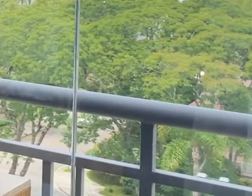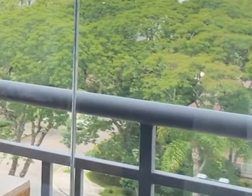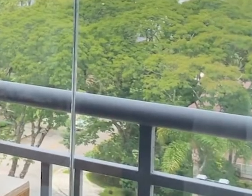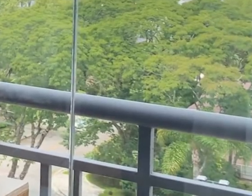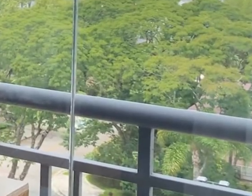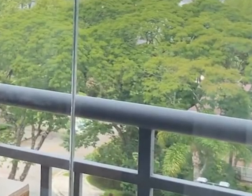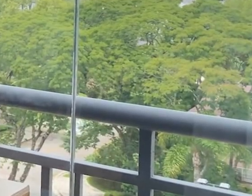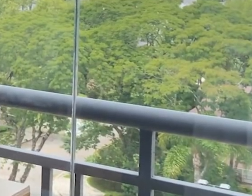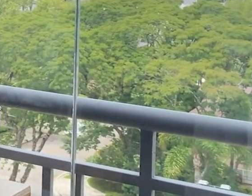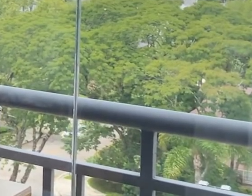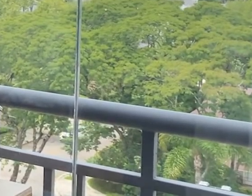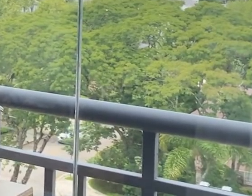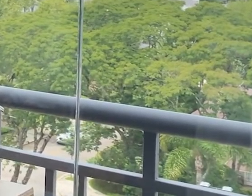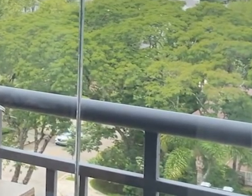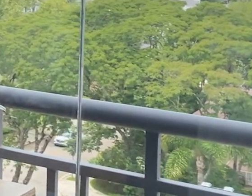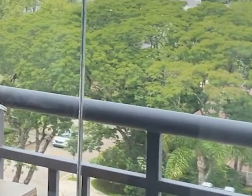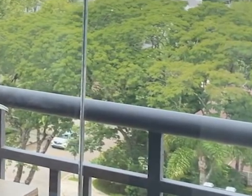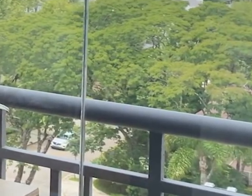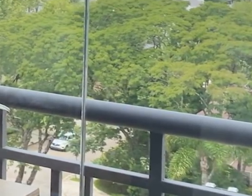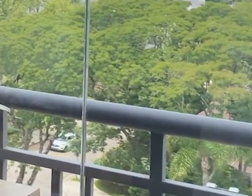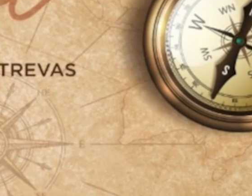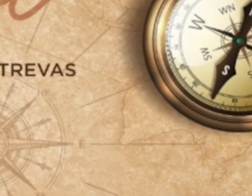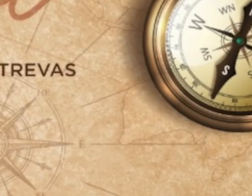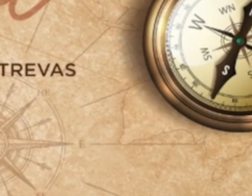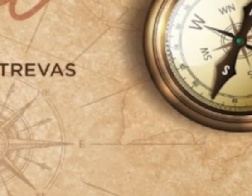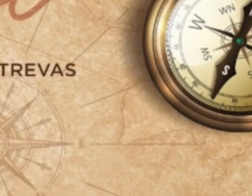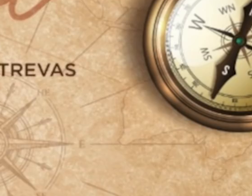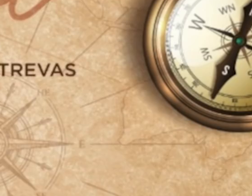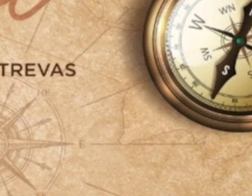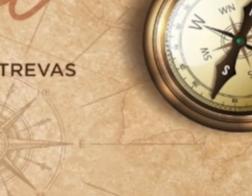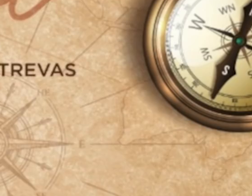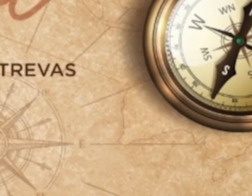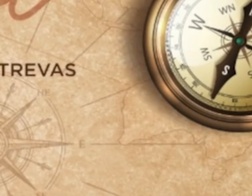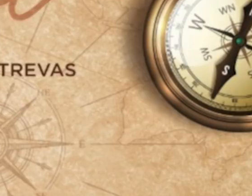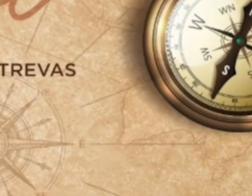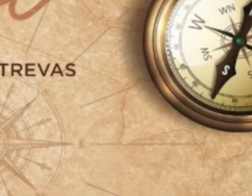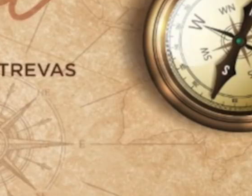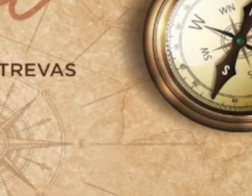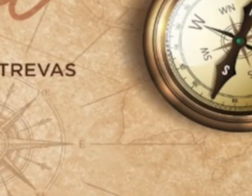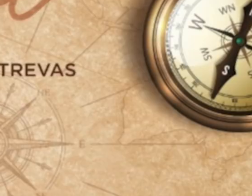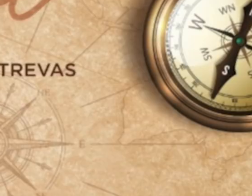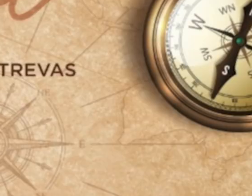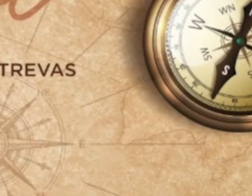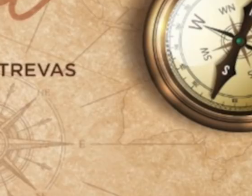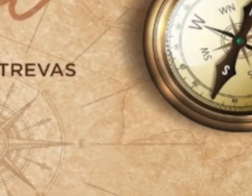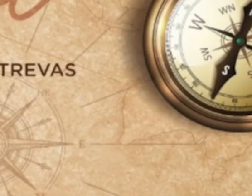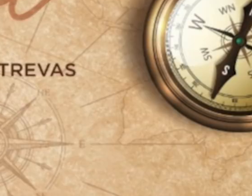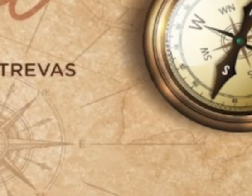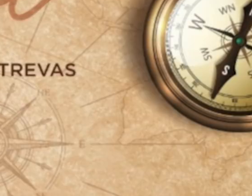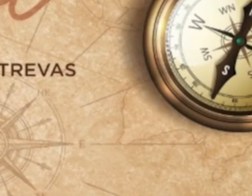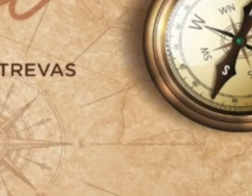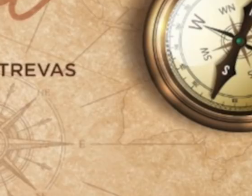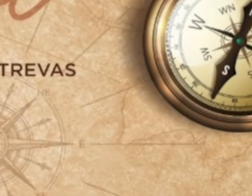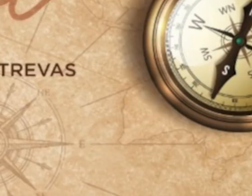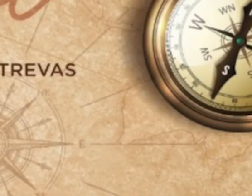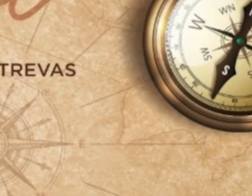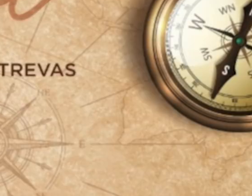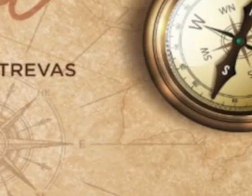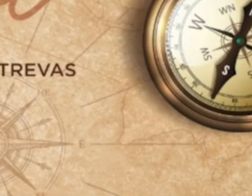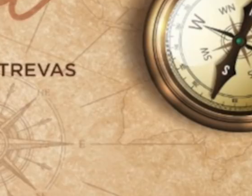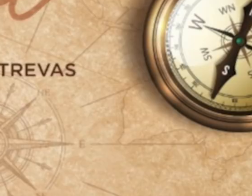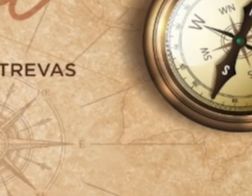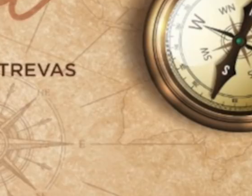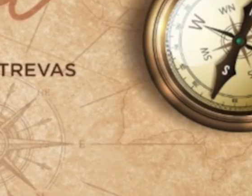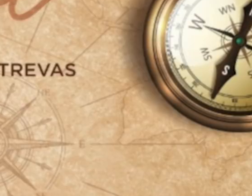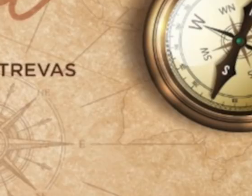Olá, queridos, graça e paz, chegou o grande dia. Estão abertas as inscrições para o curso Discernimento Espiritual,